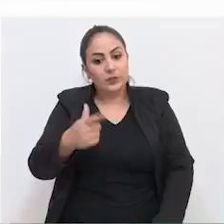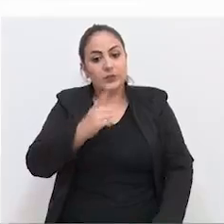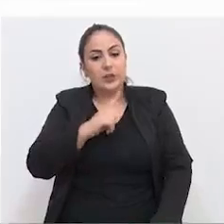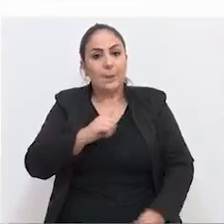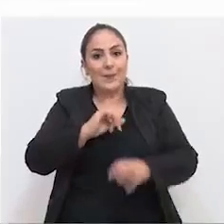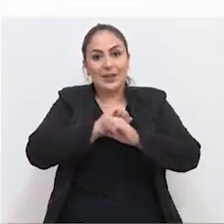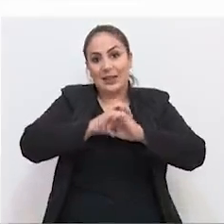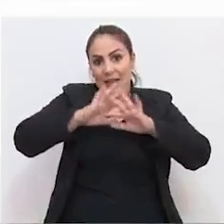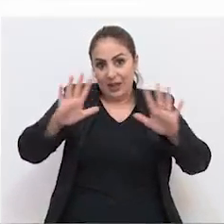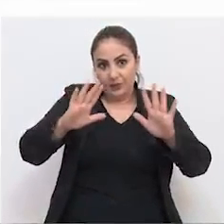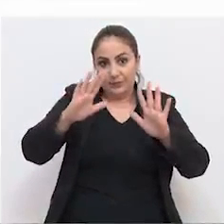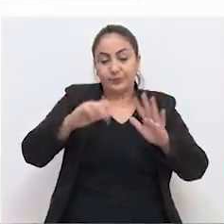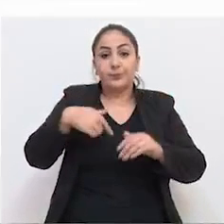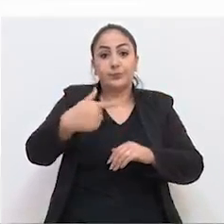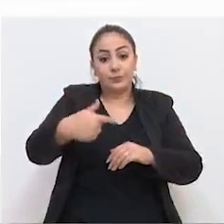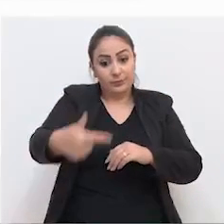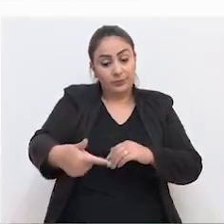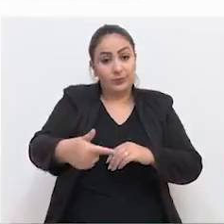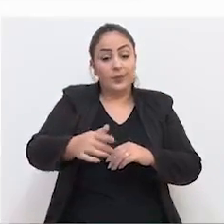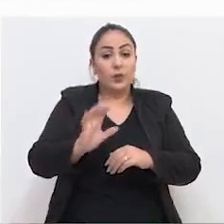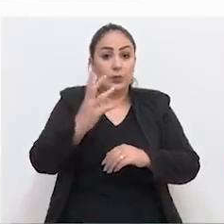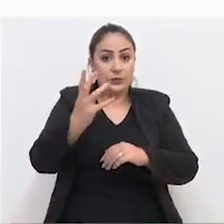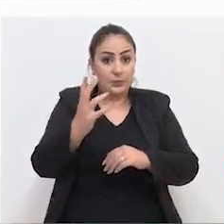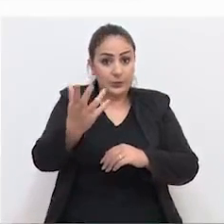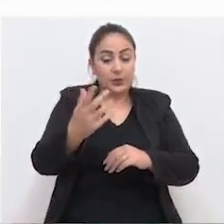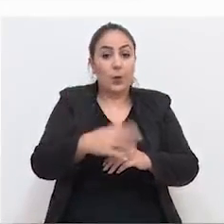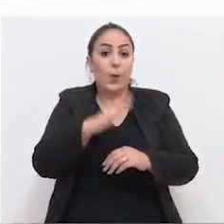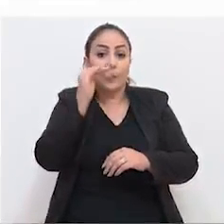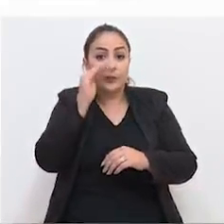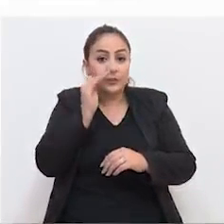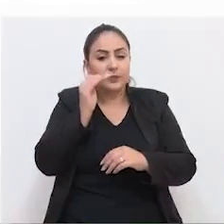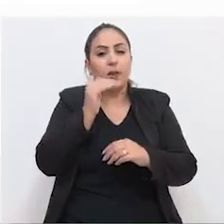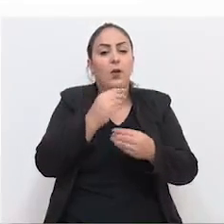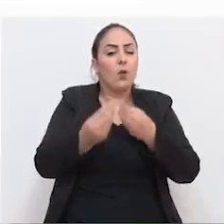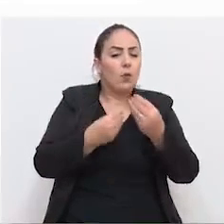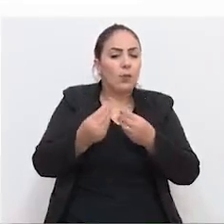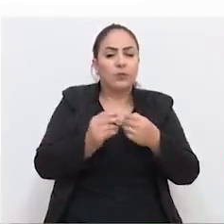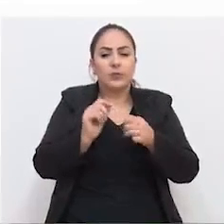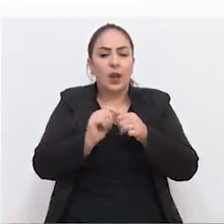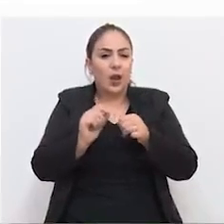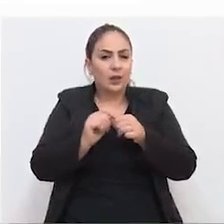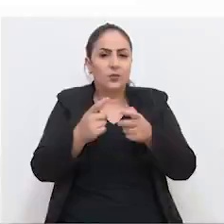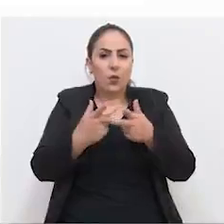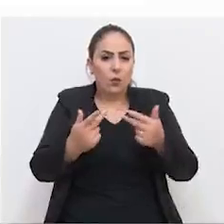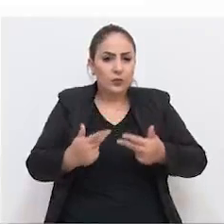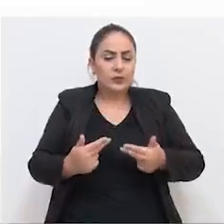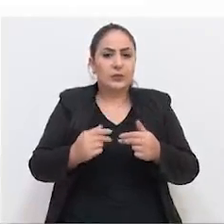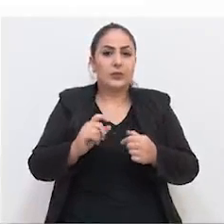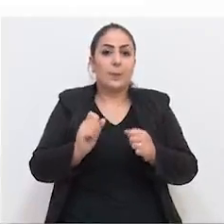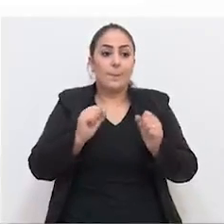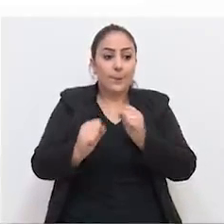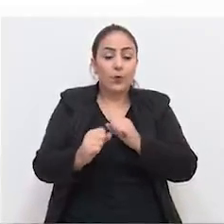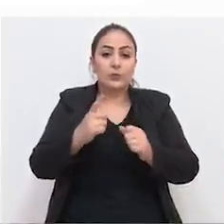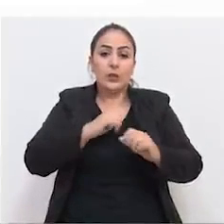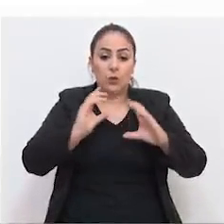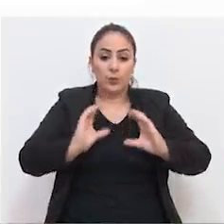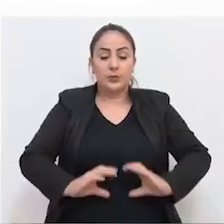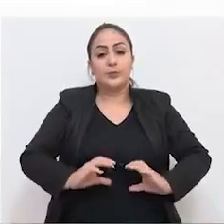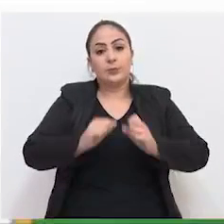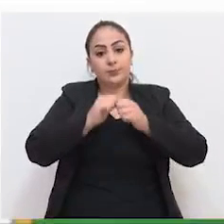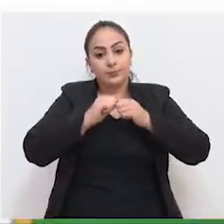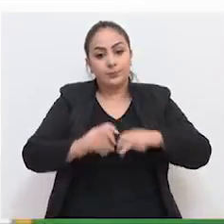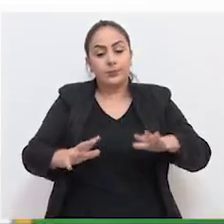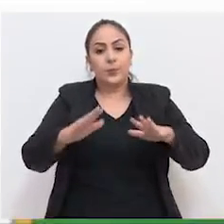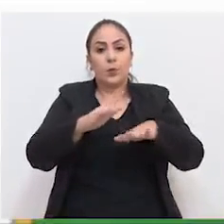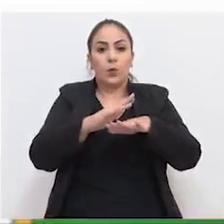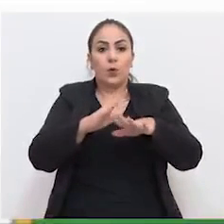isso mais claro quando tivermos as próximas rodadas, para observar uma tendência do que possa ser o comportamento da